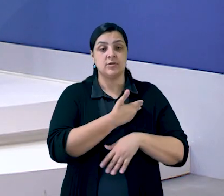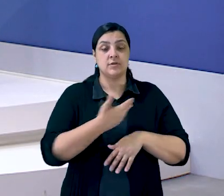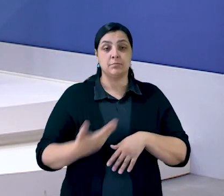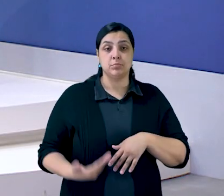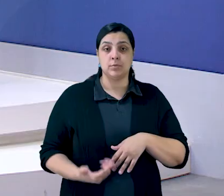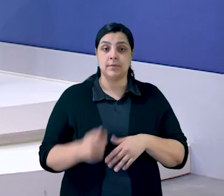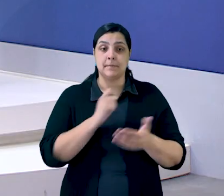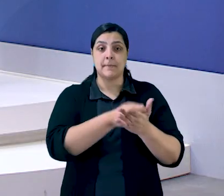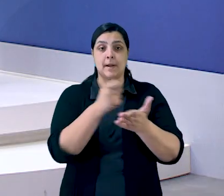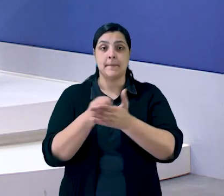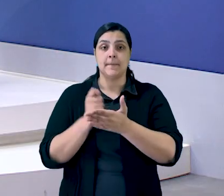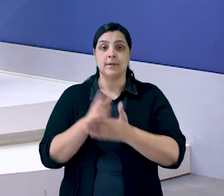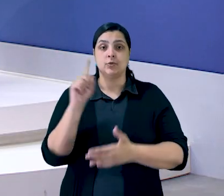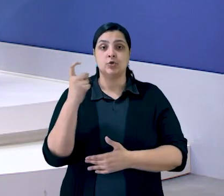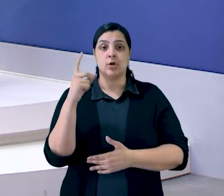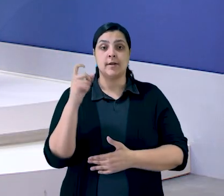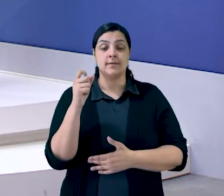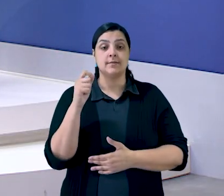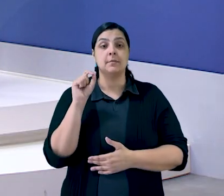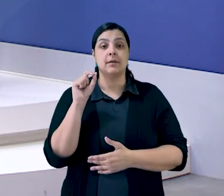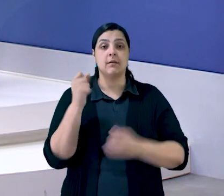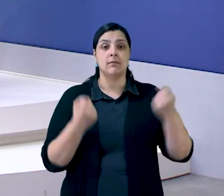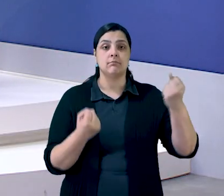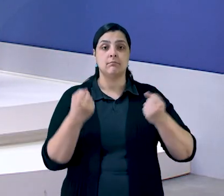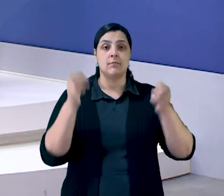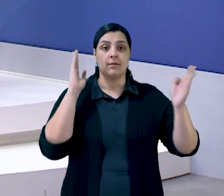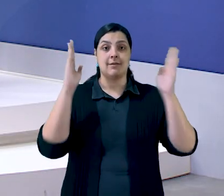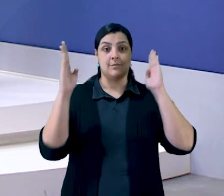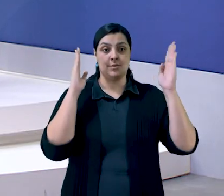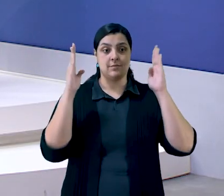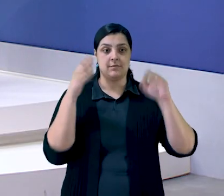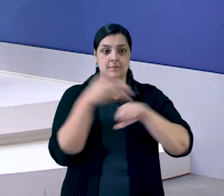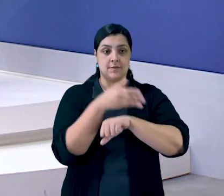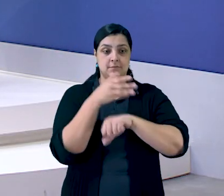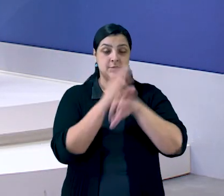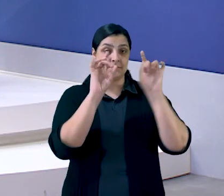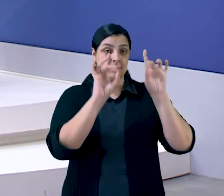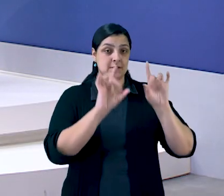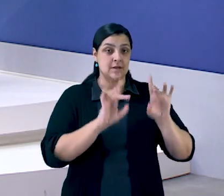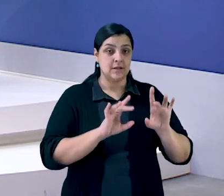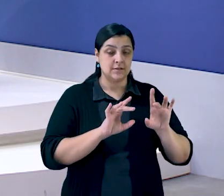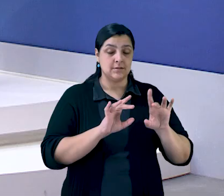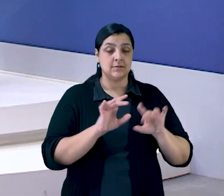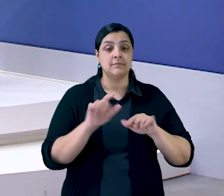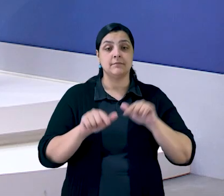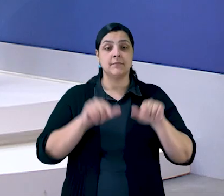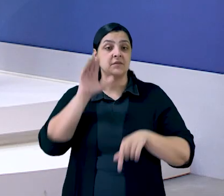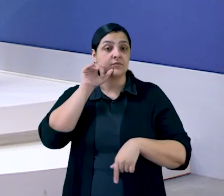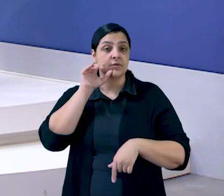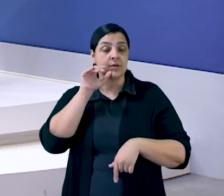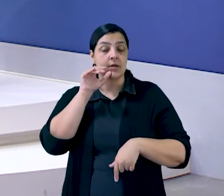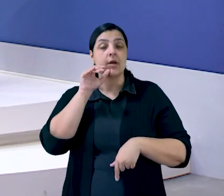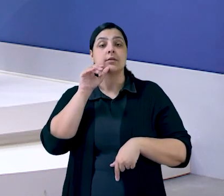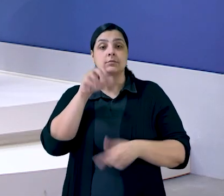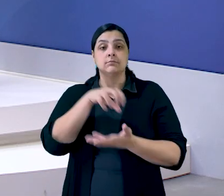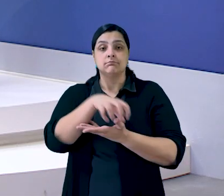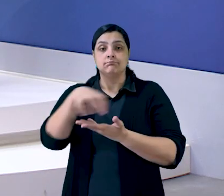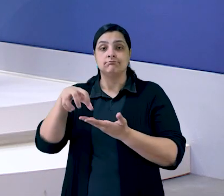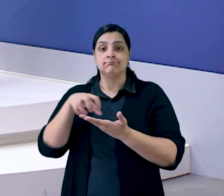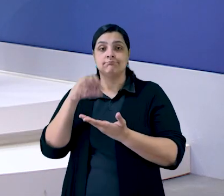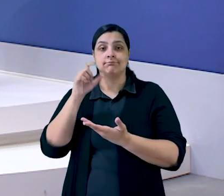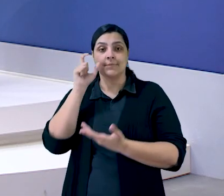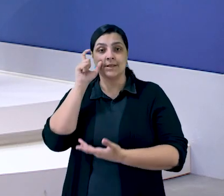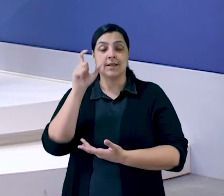audiência pública sobre o pagamento de horas extras a caminhoneiros. Participaram especialistas, trabalhadores e